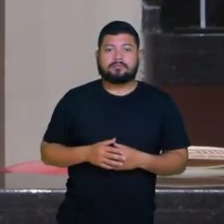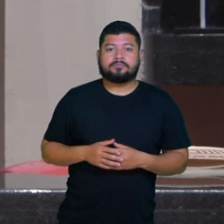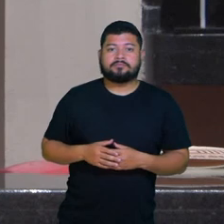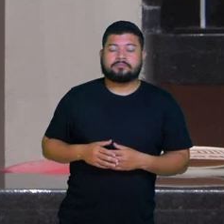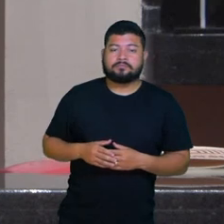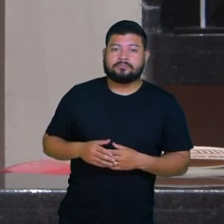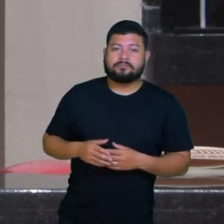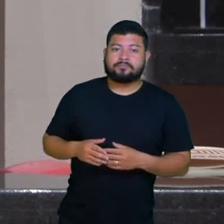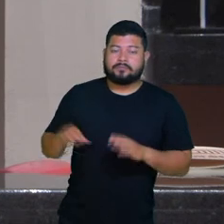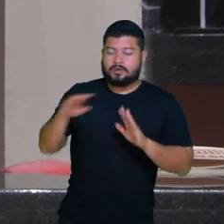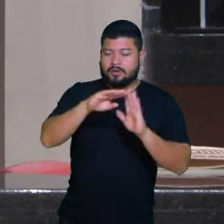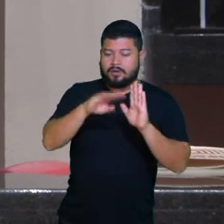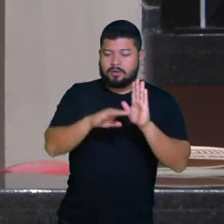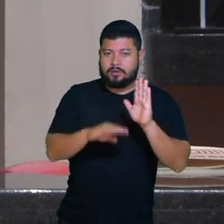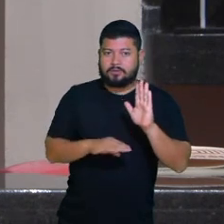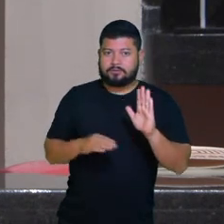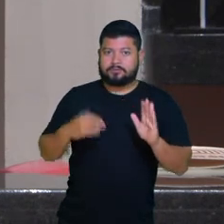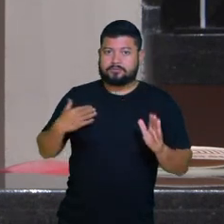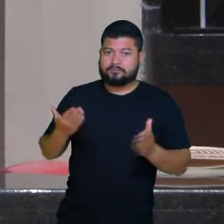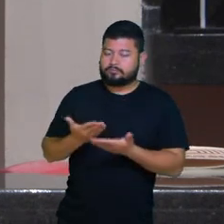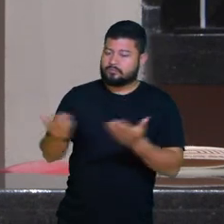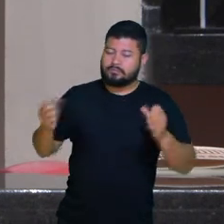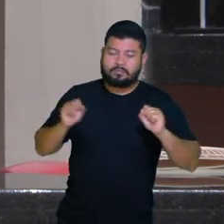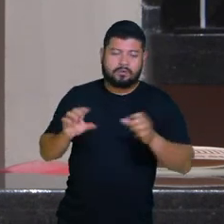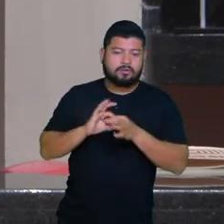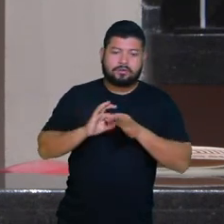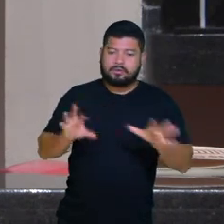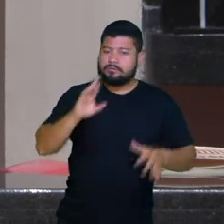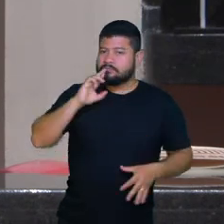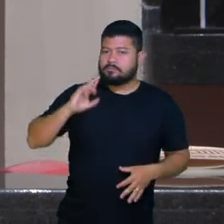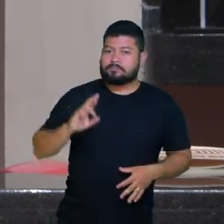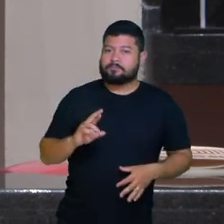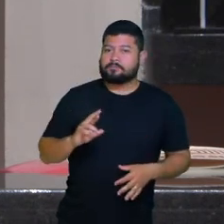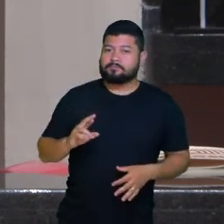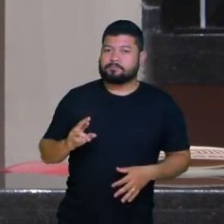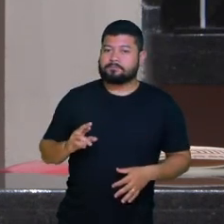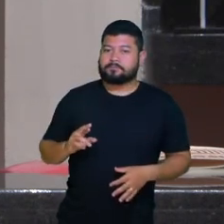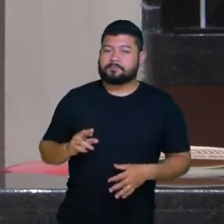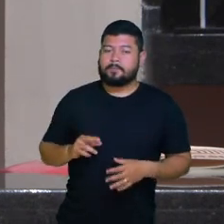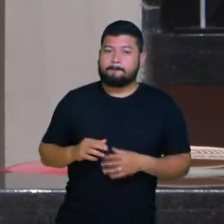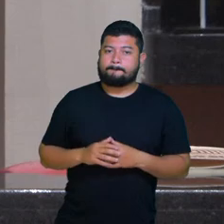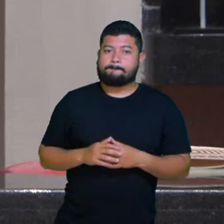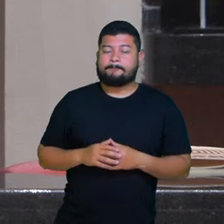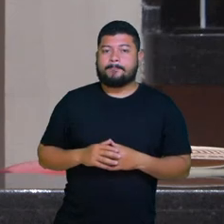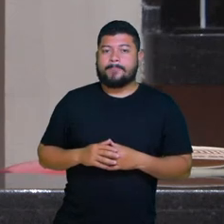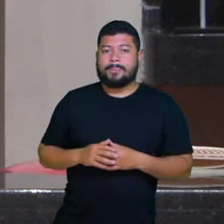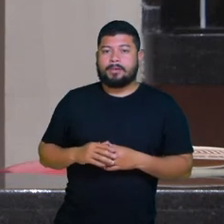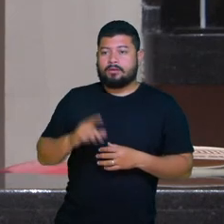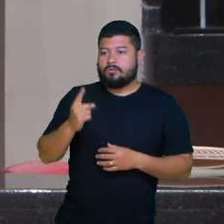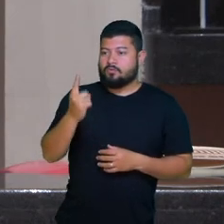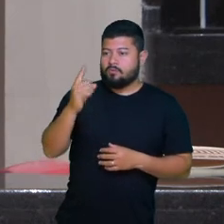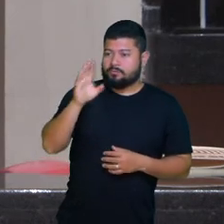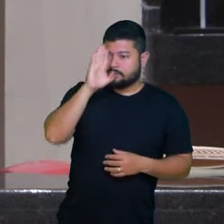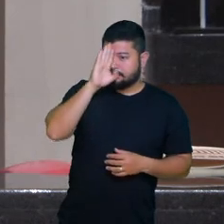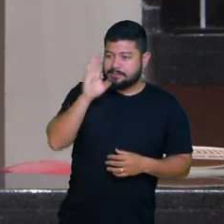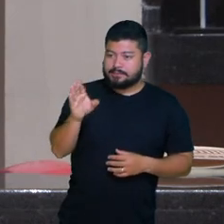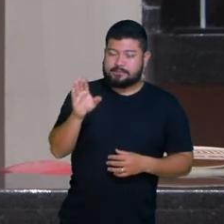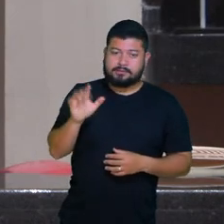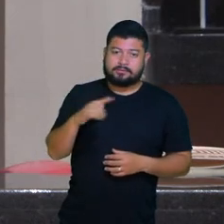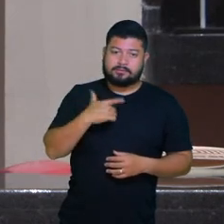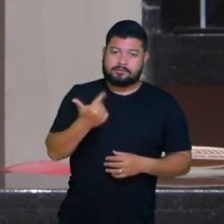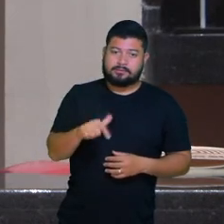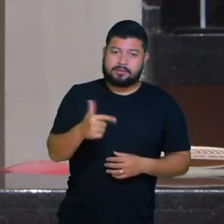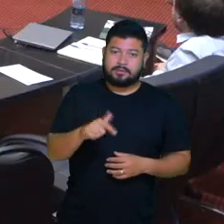seguindo já para quem quiser responder as questões que não foram direcionadas especialmente para para uma pessoa e já fazer as